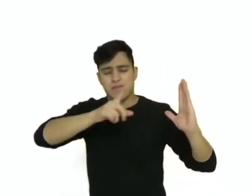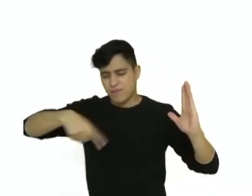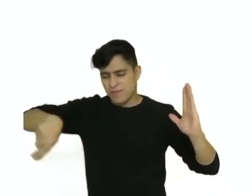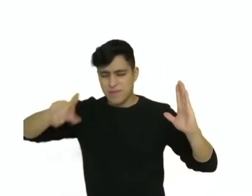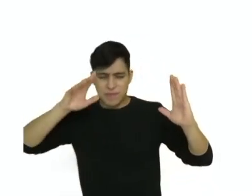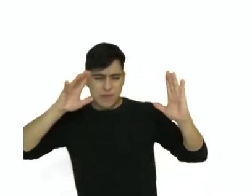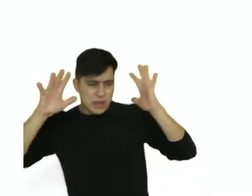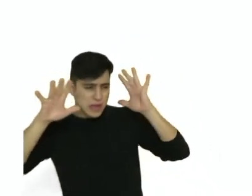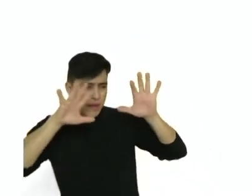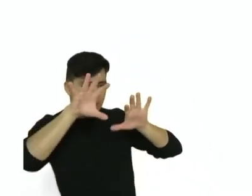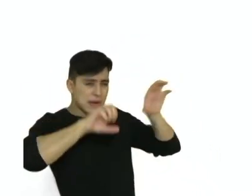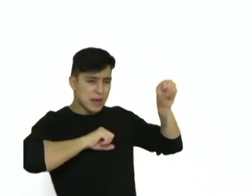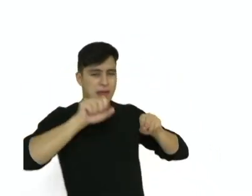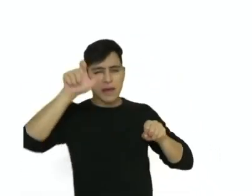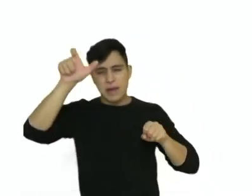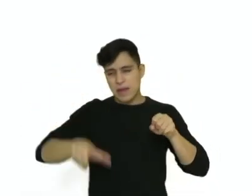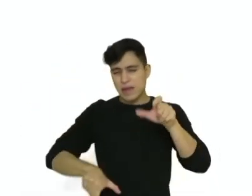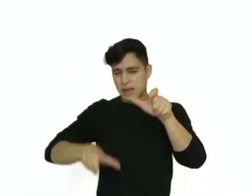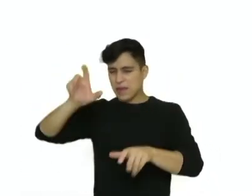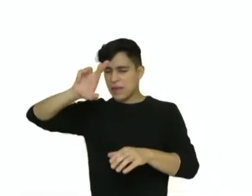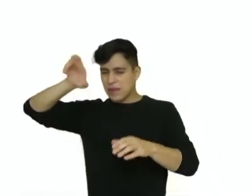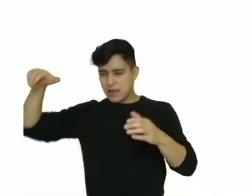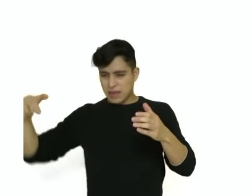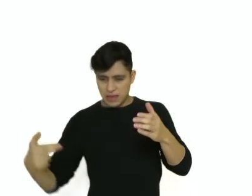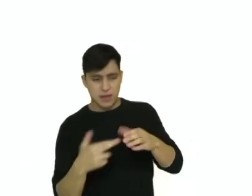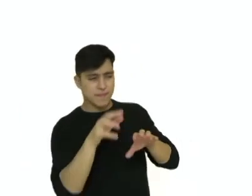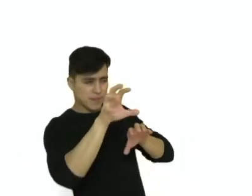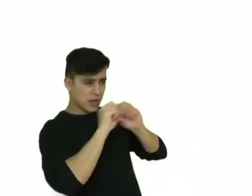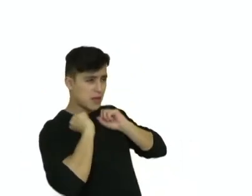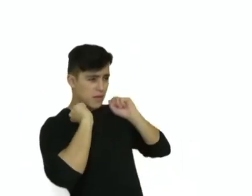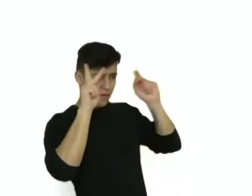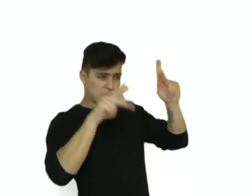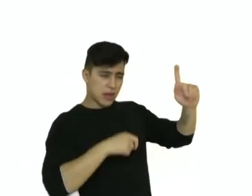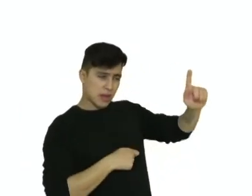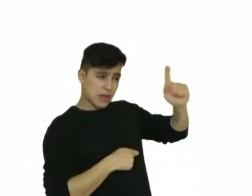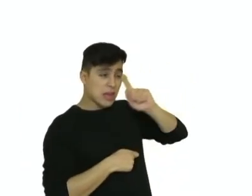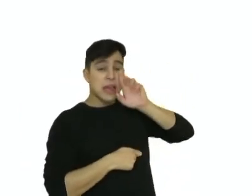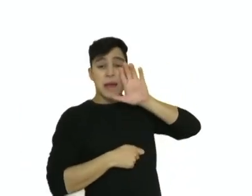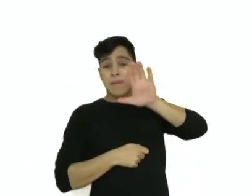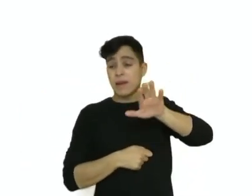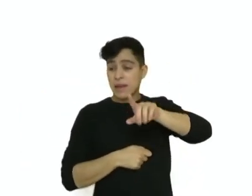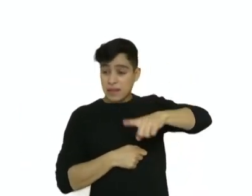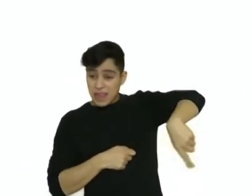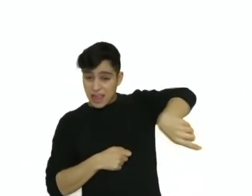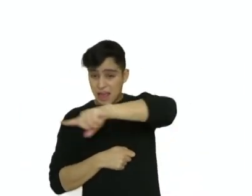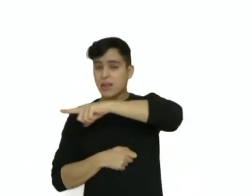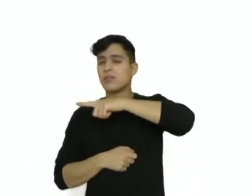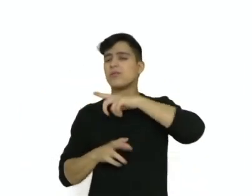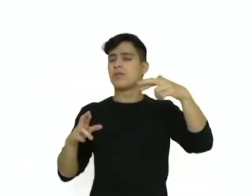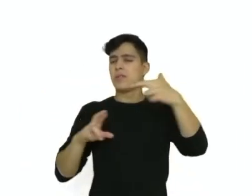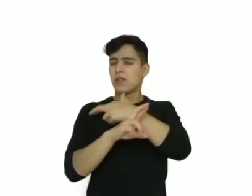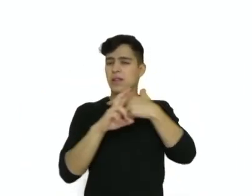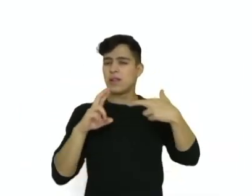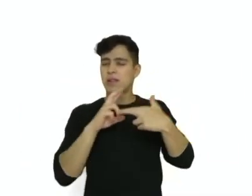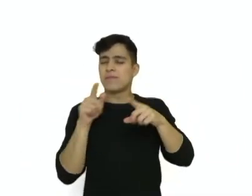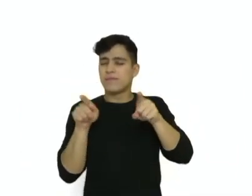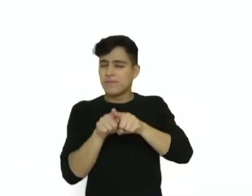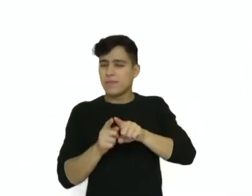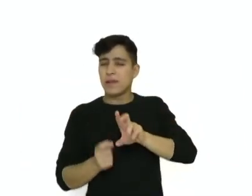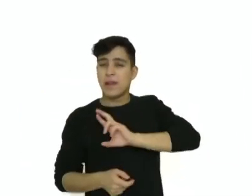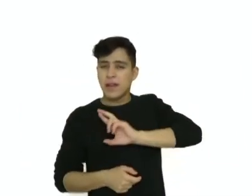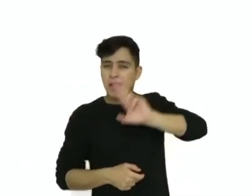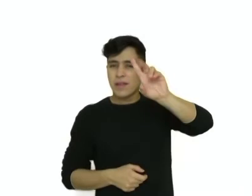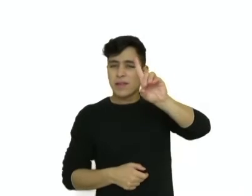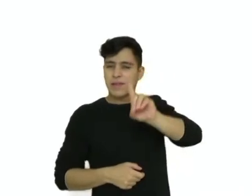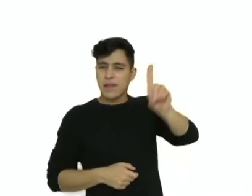renascentistas deixavam claro a influência medieval através das obras com temas religiosos e as representações